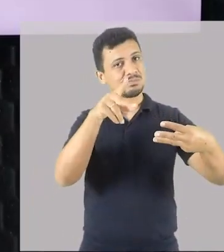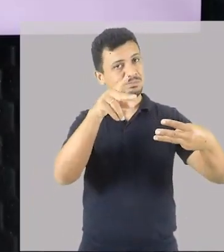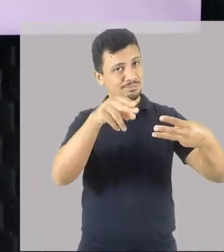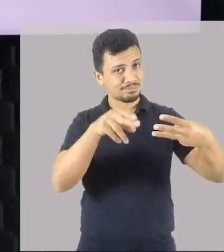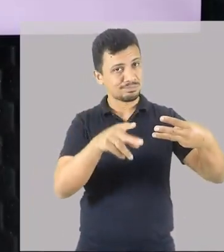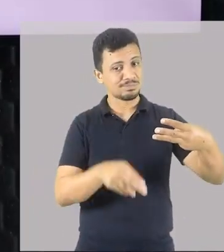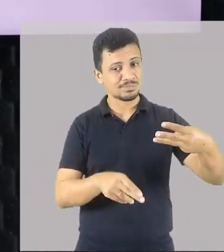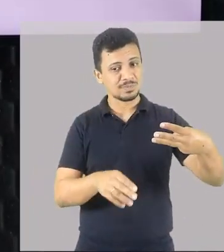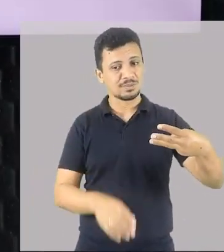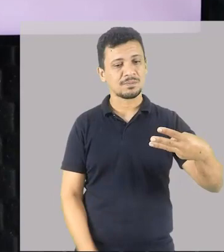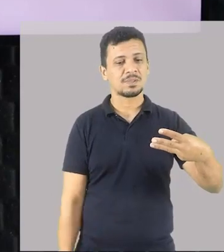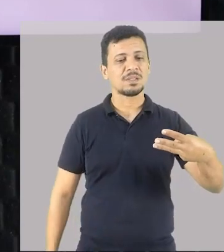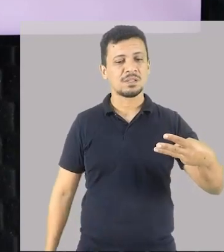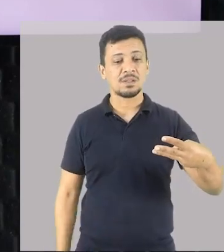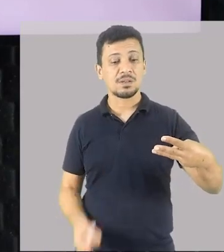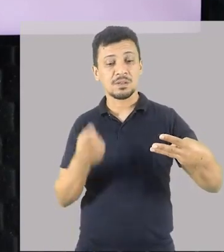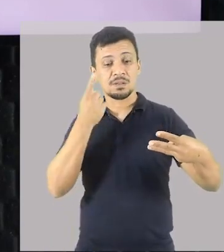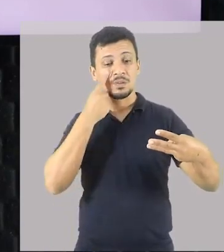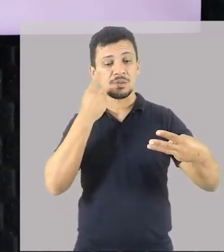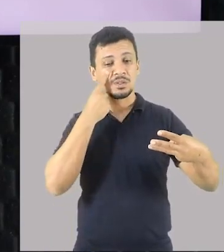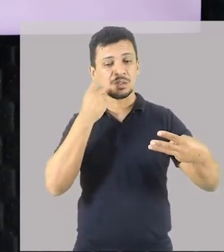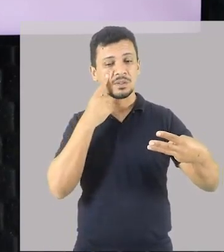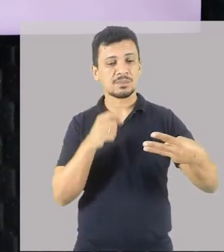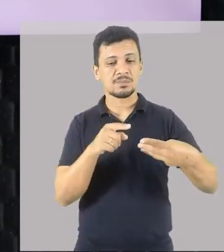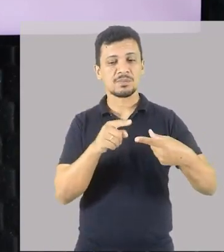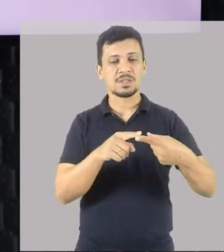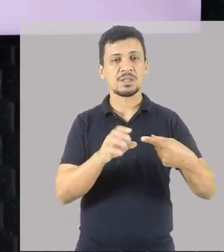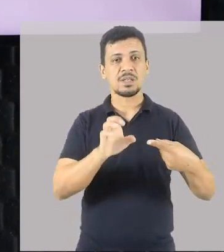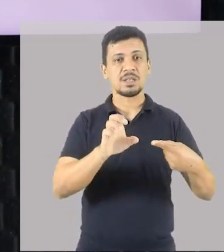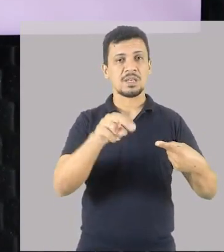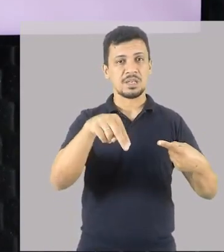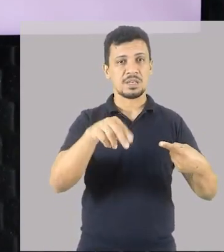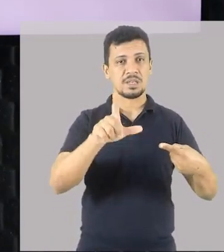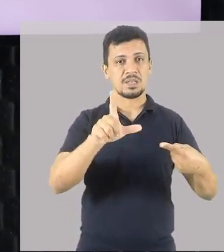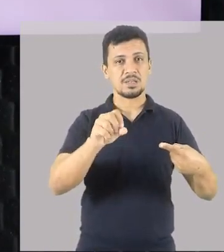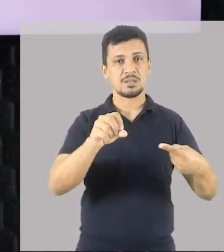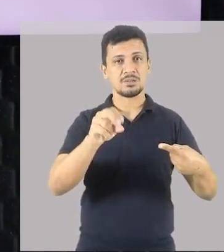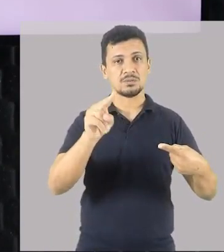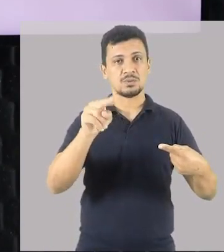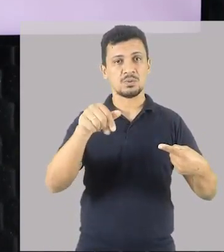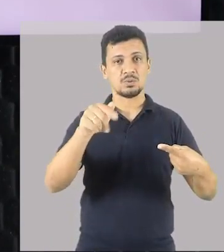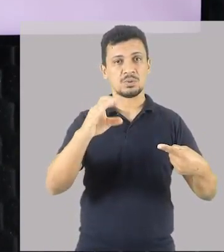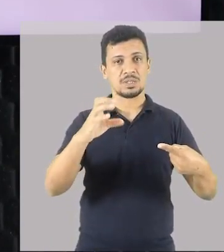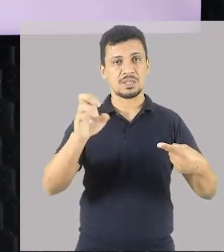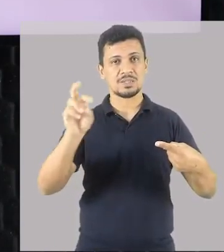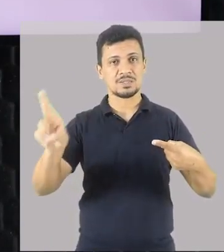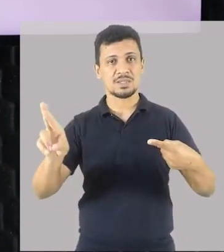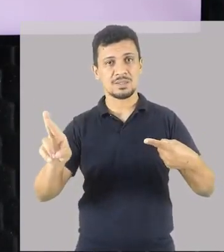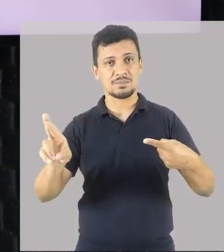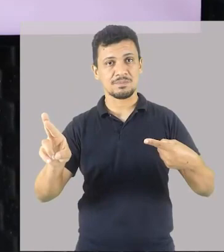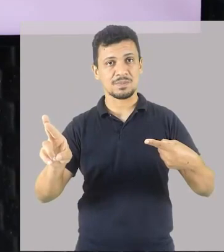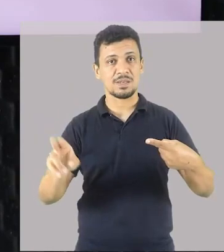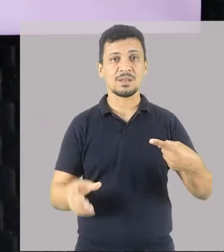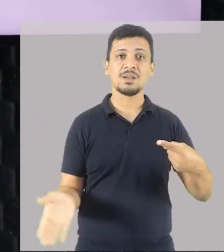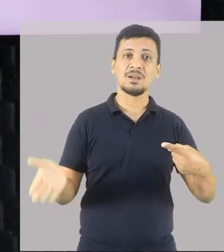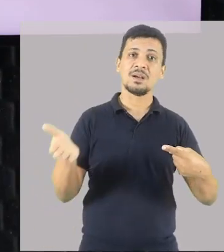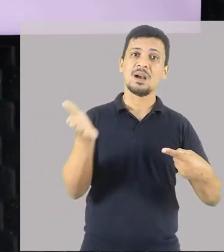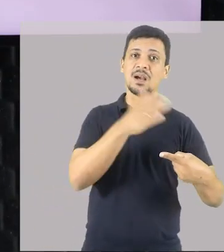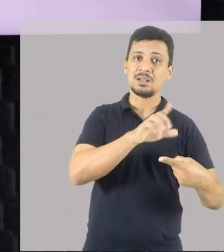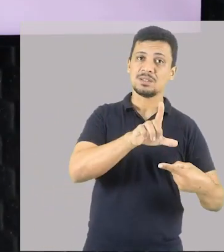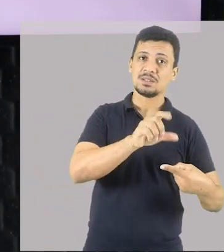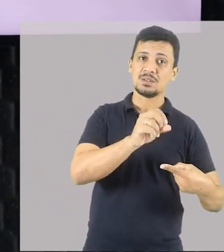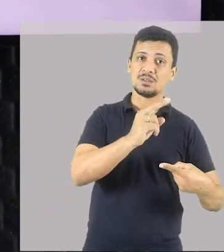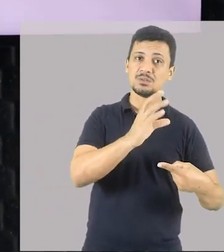de processo. Então, eu verifico. A palavra enlouquecer vem de louco. Para eu formar enlouquecer, eu usei o